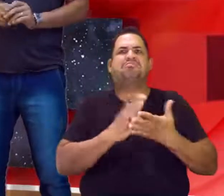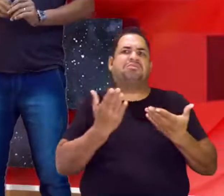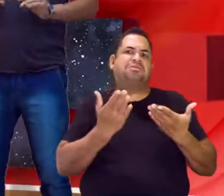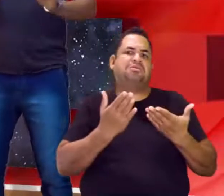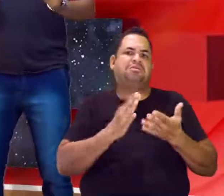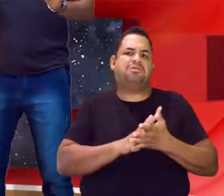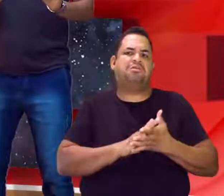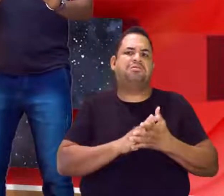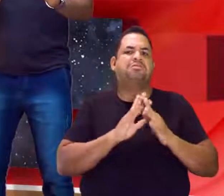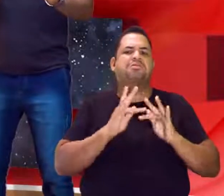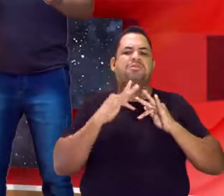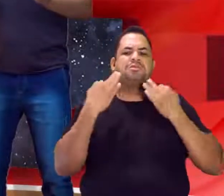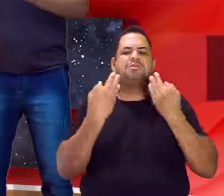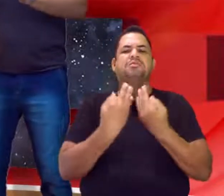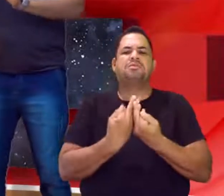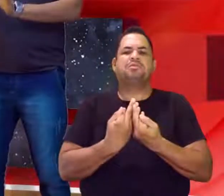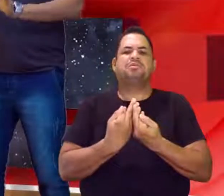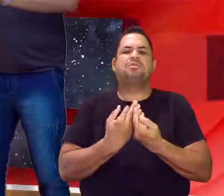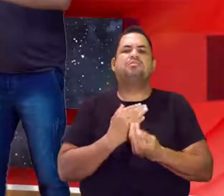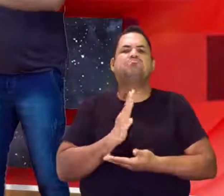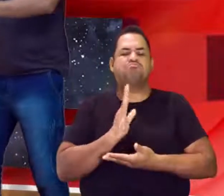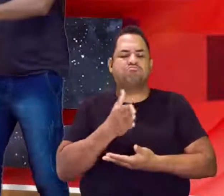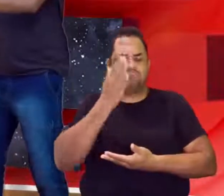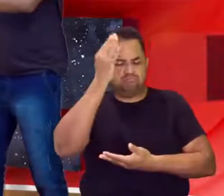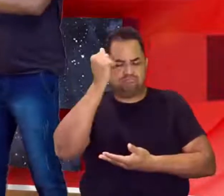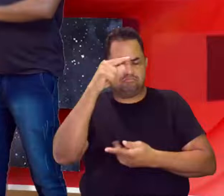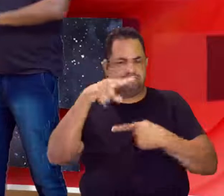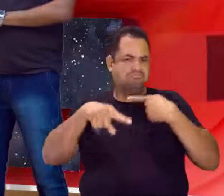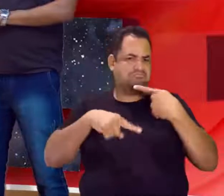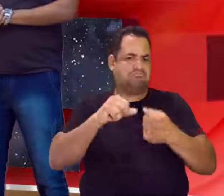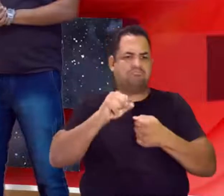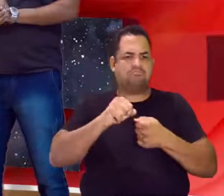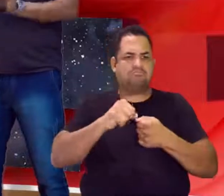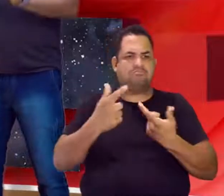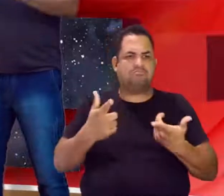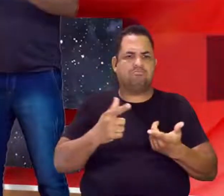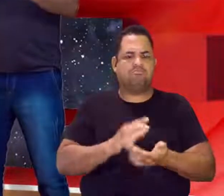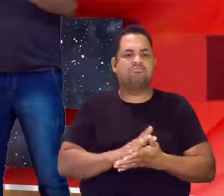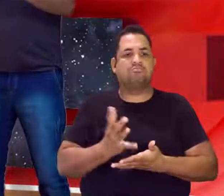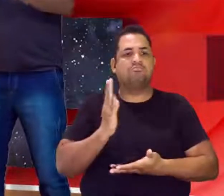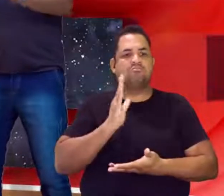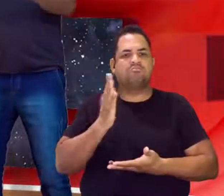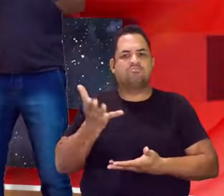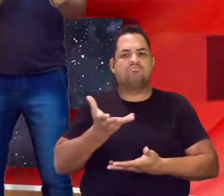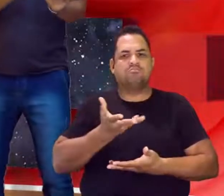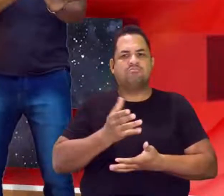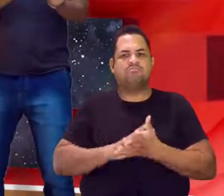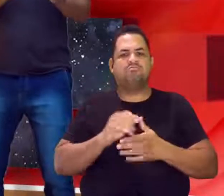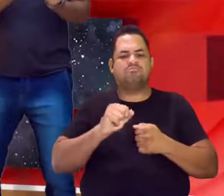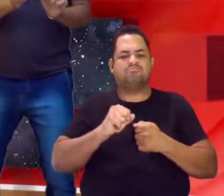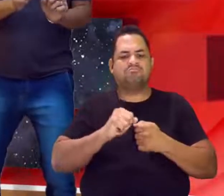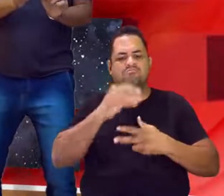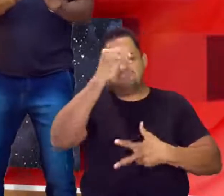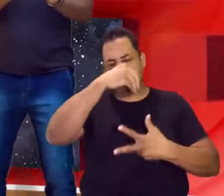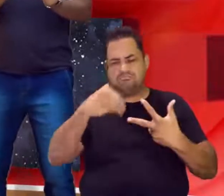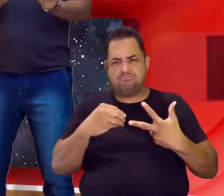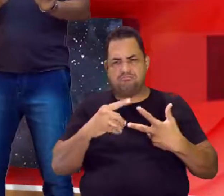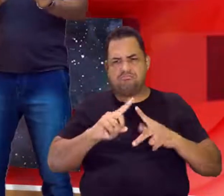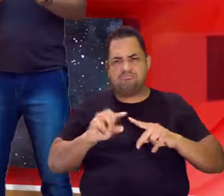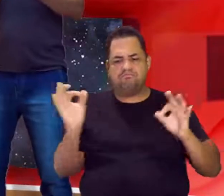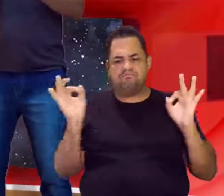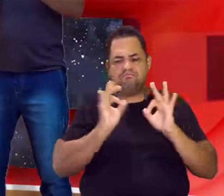família. Perfeito! Ela já sabe o que vai fazer depois que terminar os estudos. Já sabe o que ela quer, né? Você vai fazer o Enem? Vai!